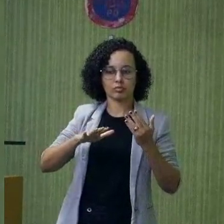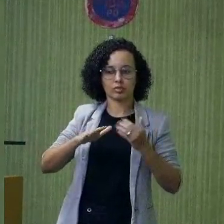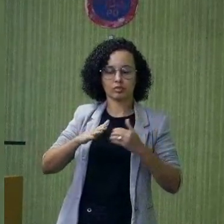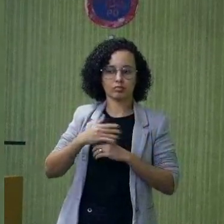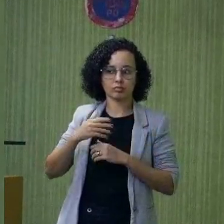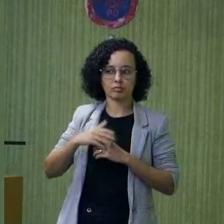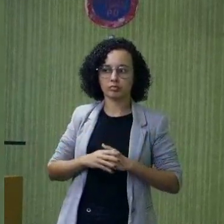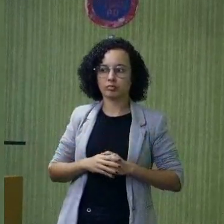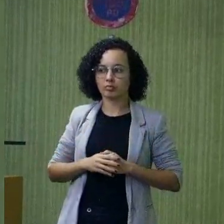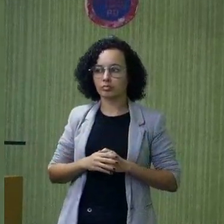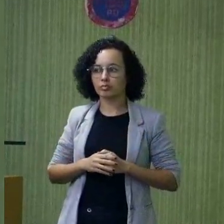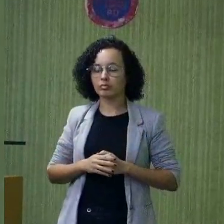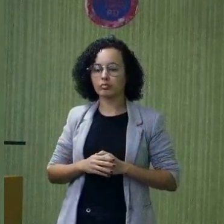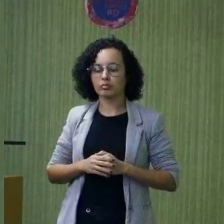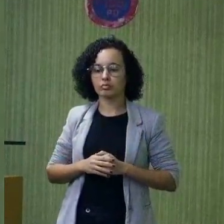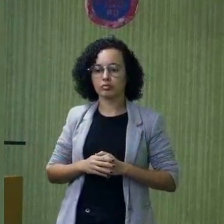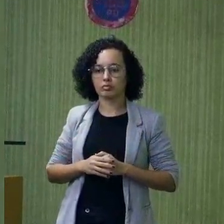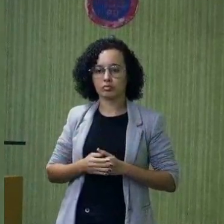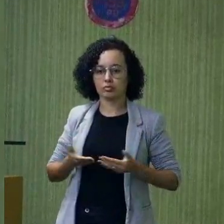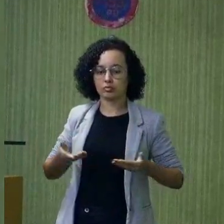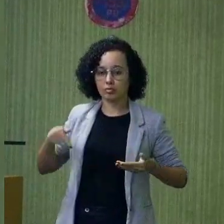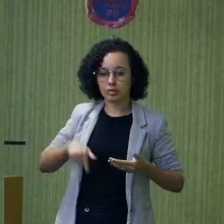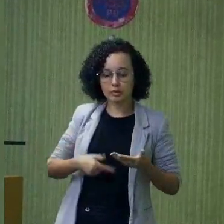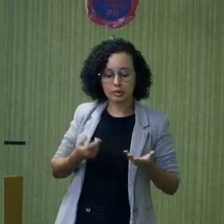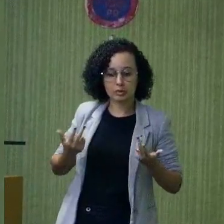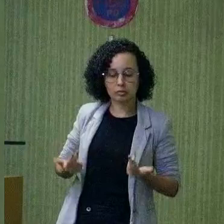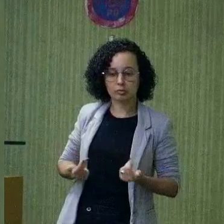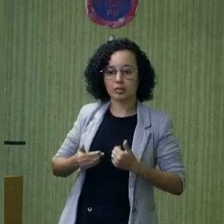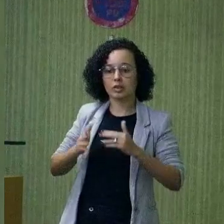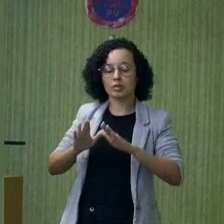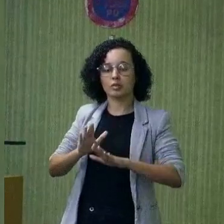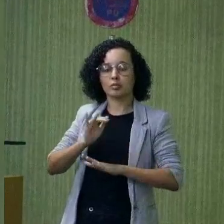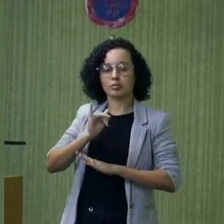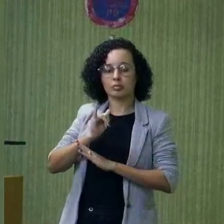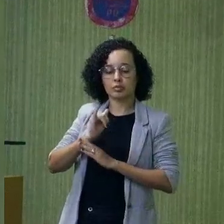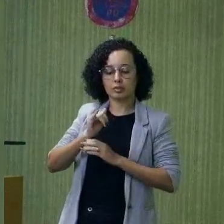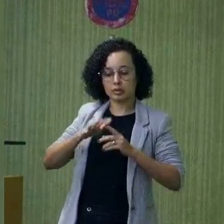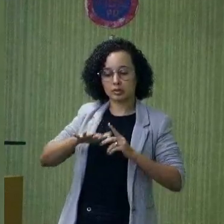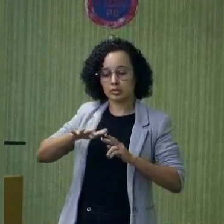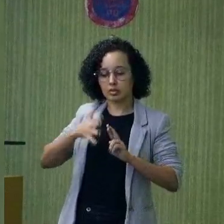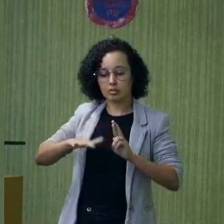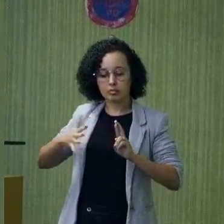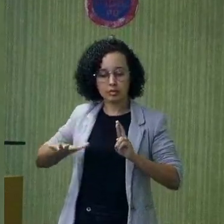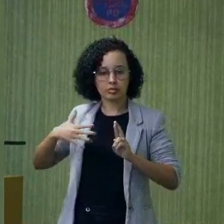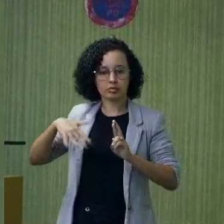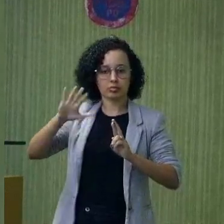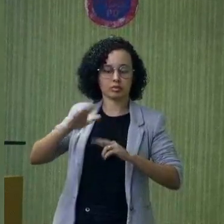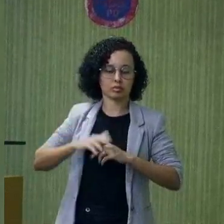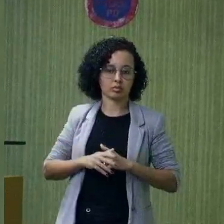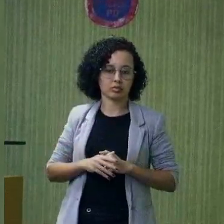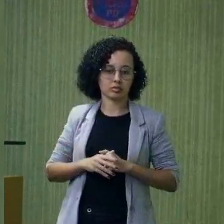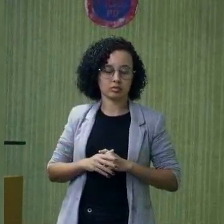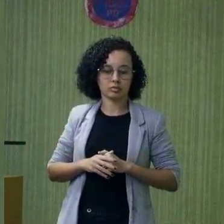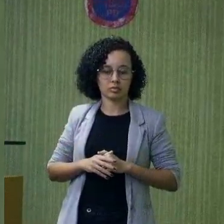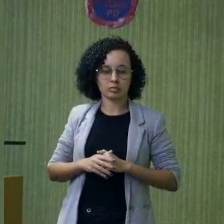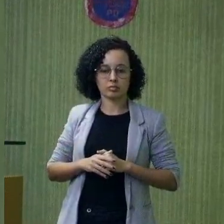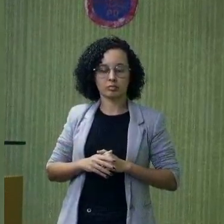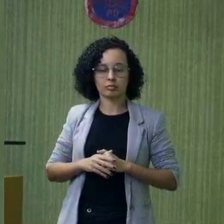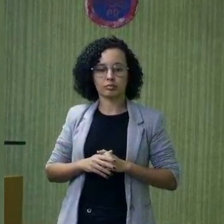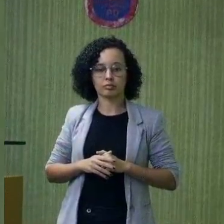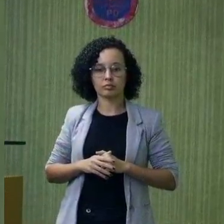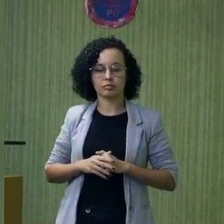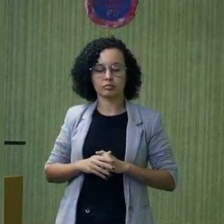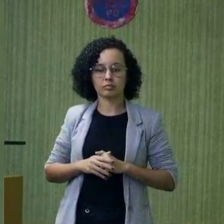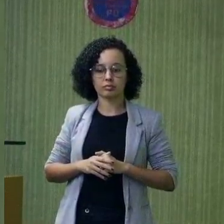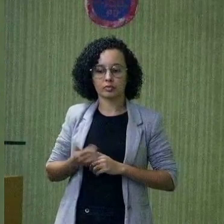diferenciada mas a a Ribeirinha ela é muito mais porque ela fica numa situação às vezes eh Olha